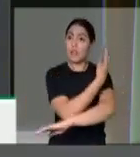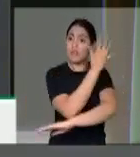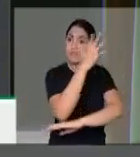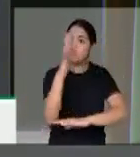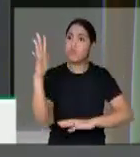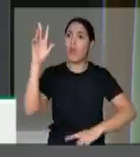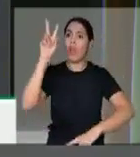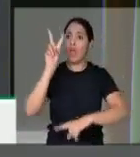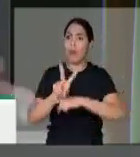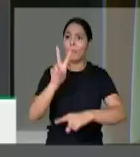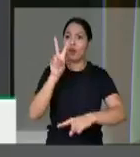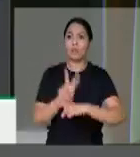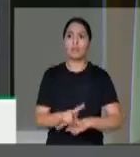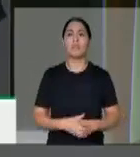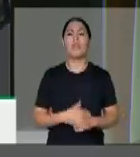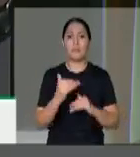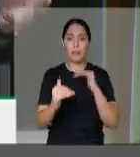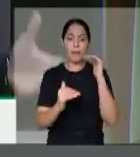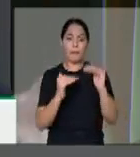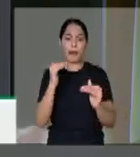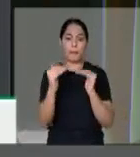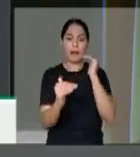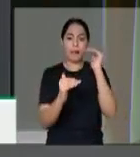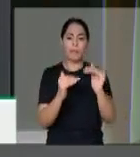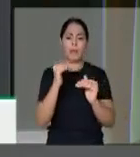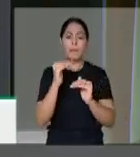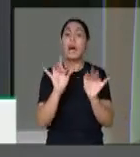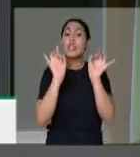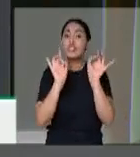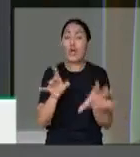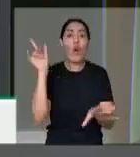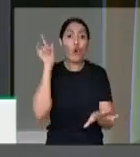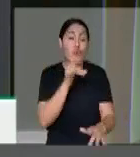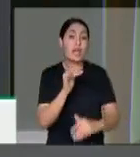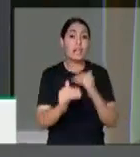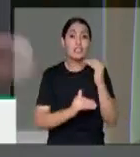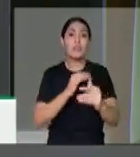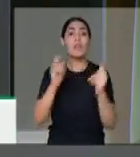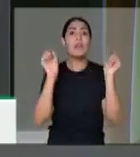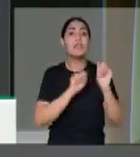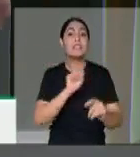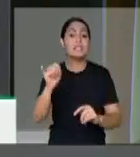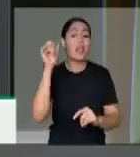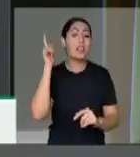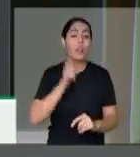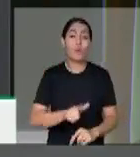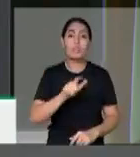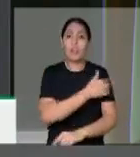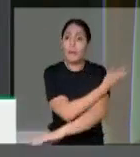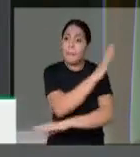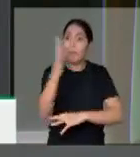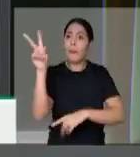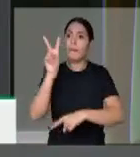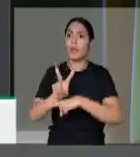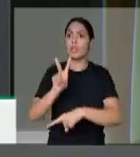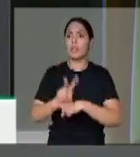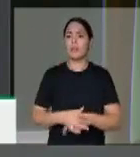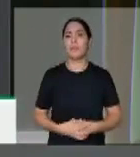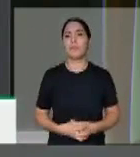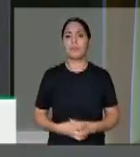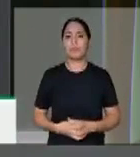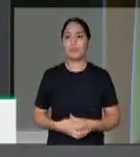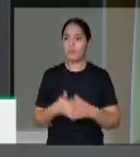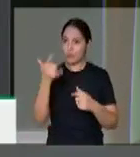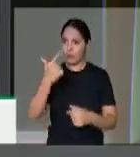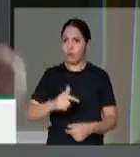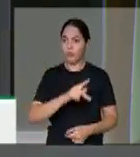e desenvolver. Aliás, só é possível desenvolver se preservar. Por isso, senhor presidente, cumprimento mais uma vez a